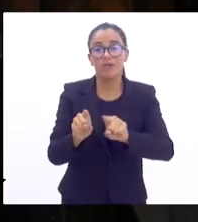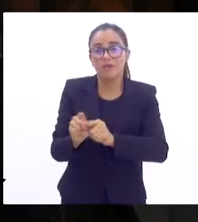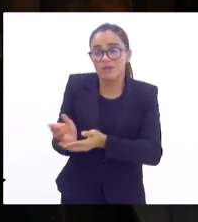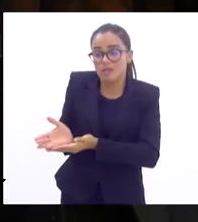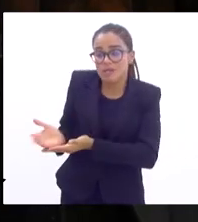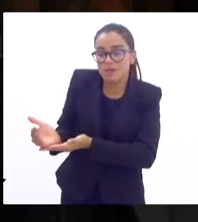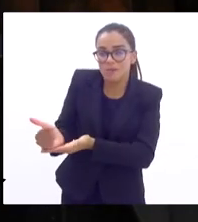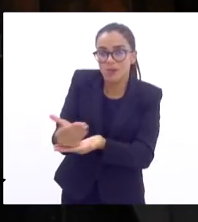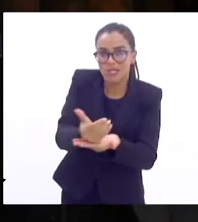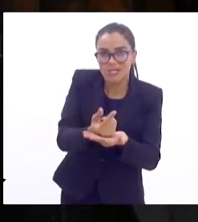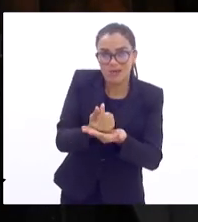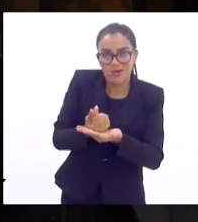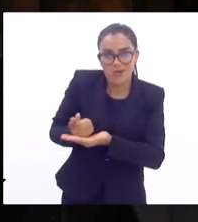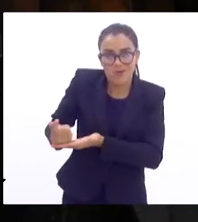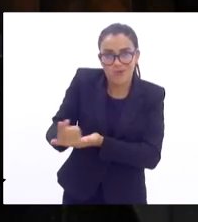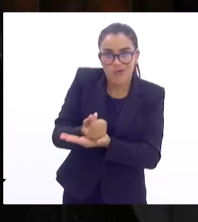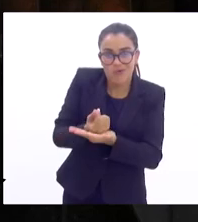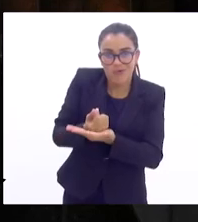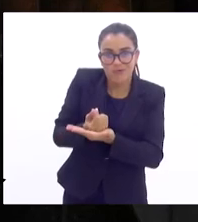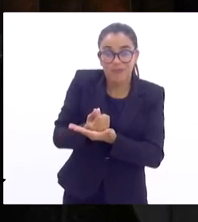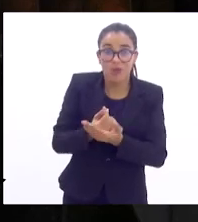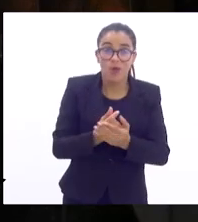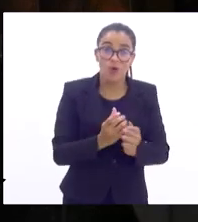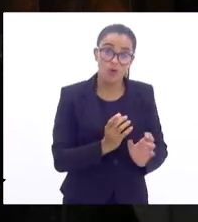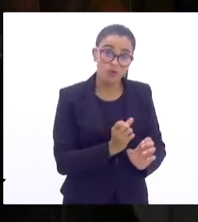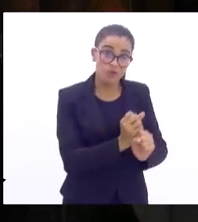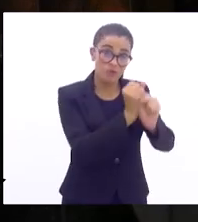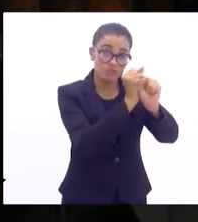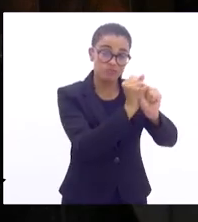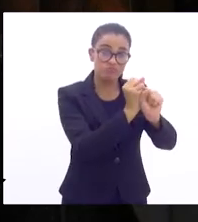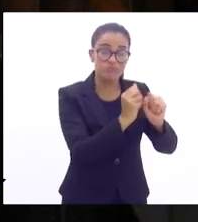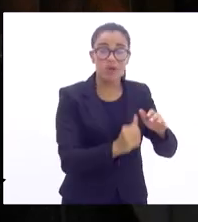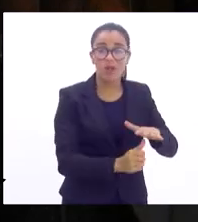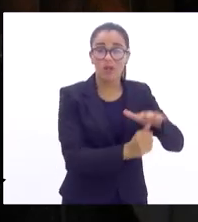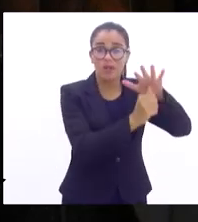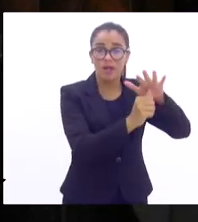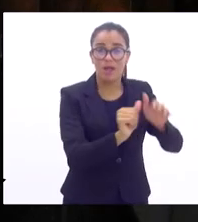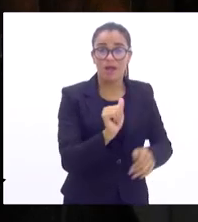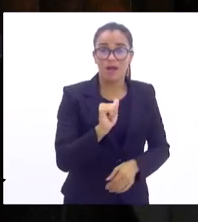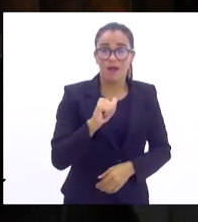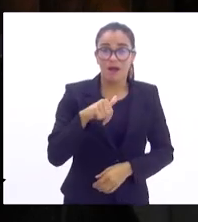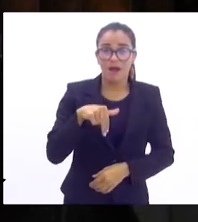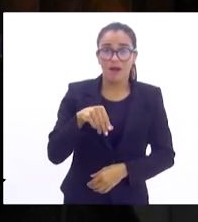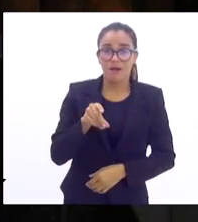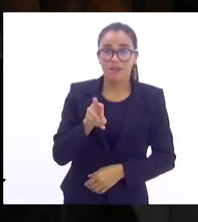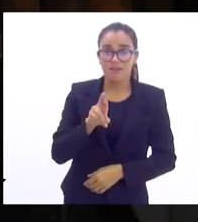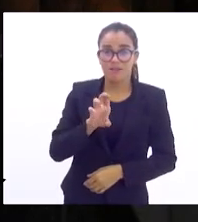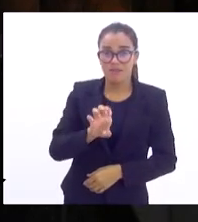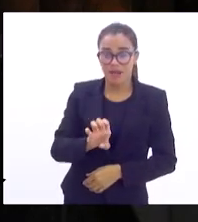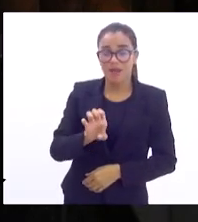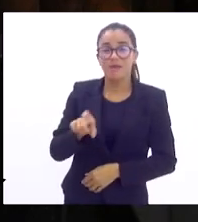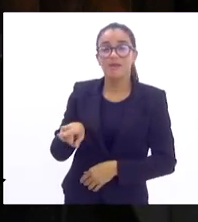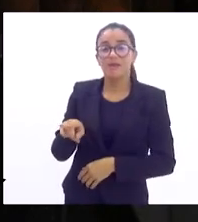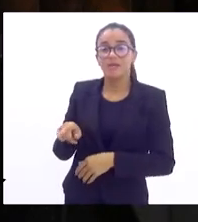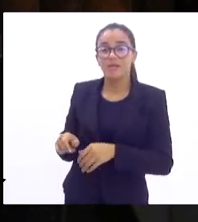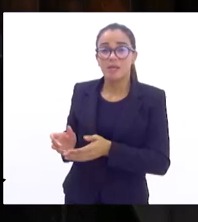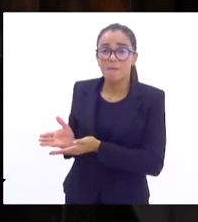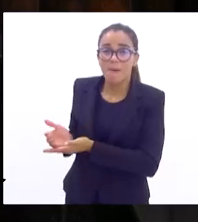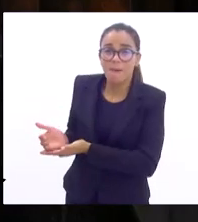tributação de orçamento presidida pelo Deputado André Correia e de tributação